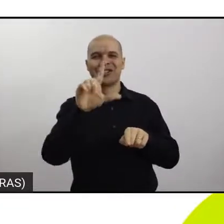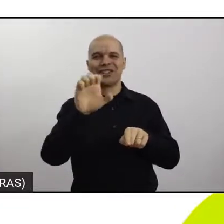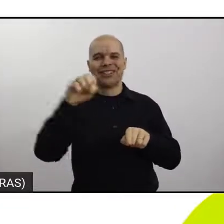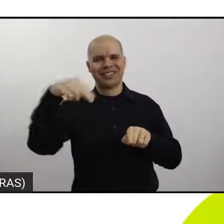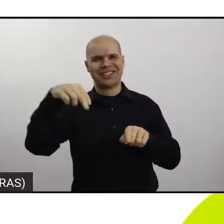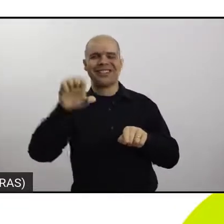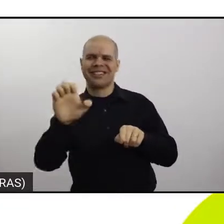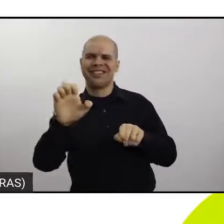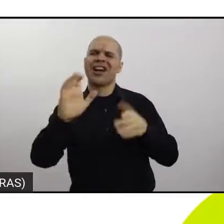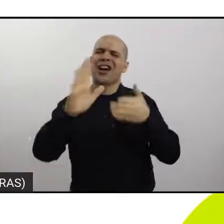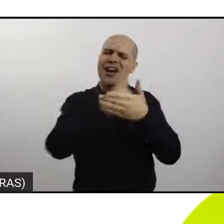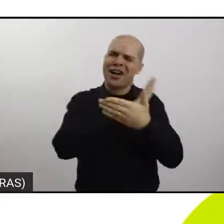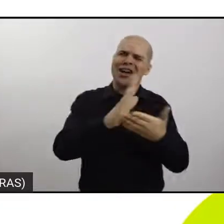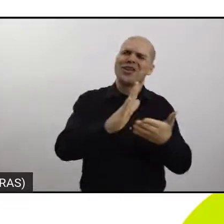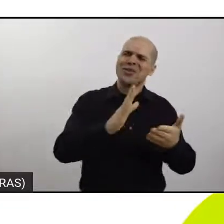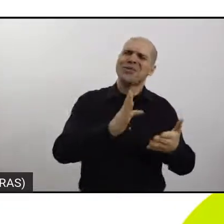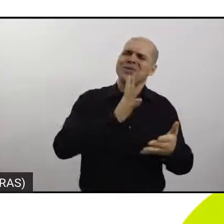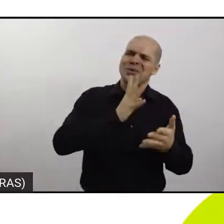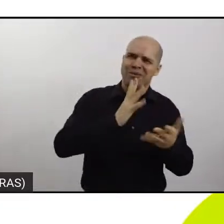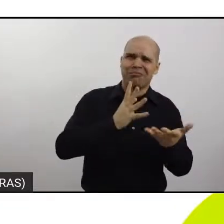essa personagem.